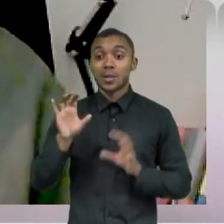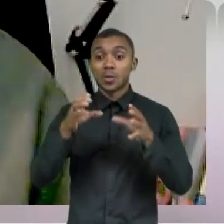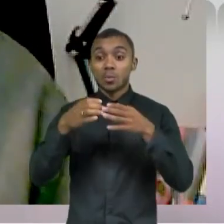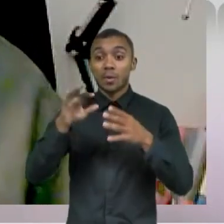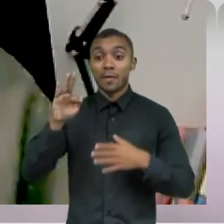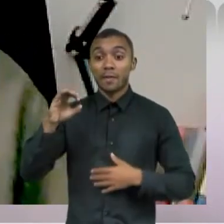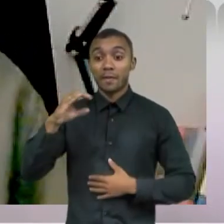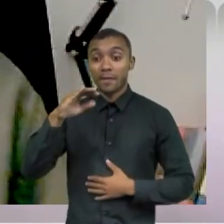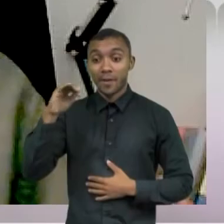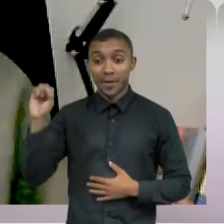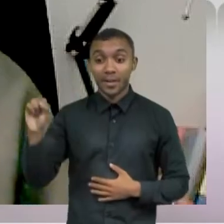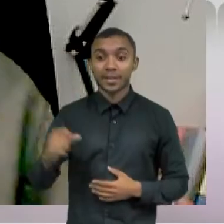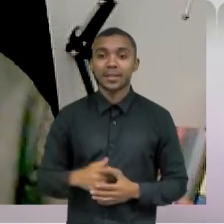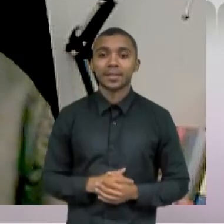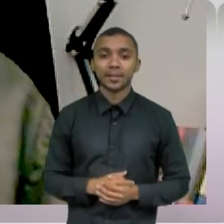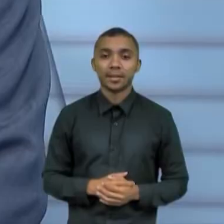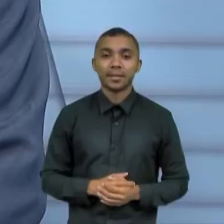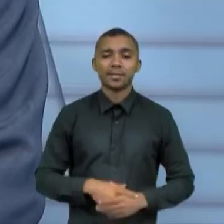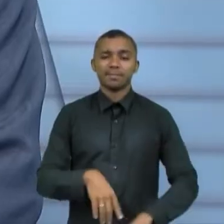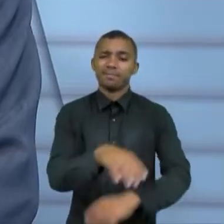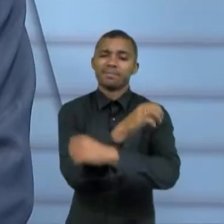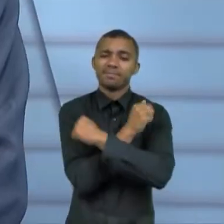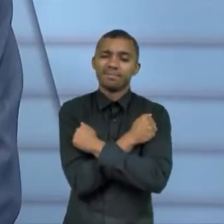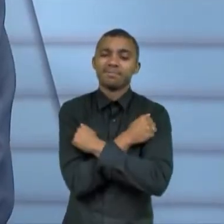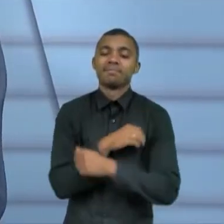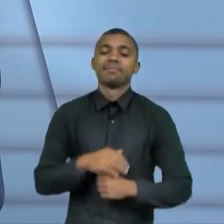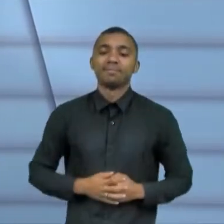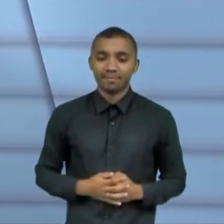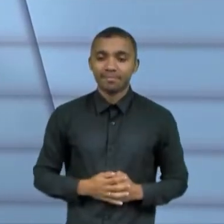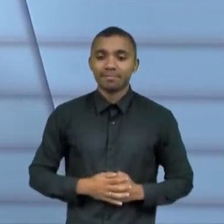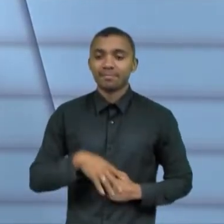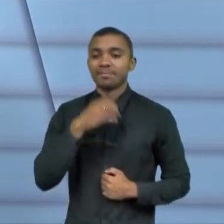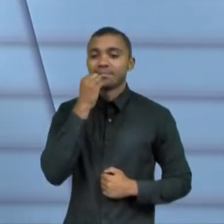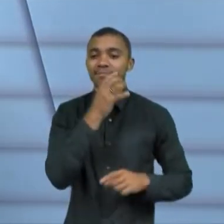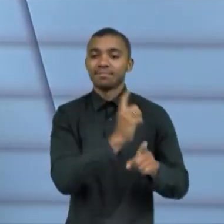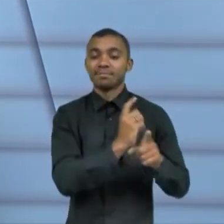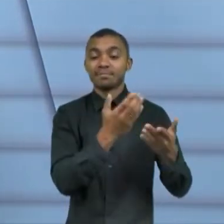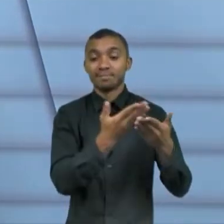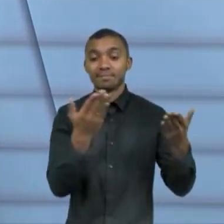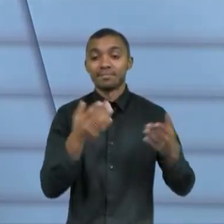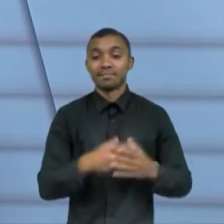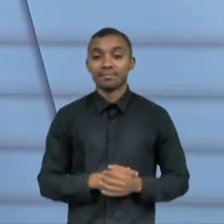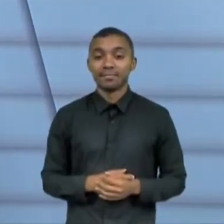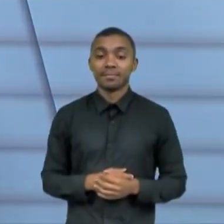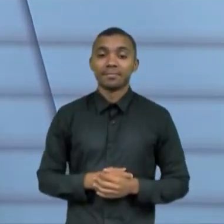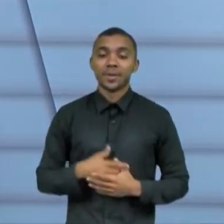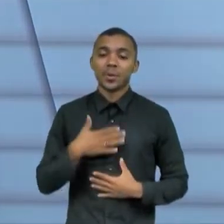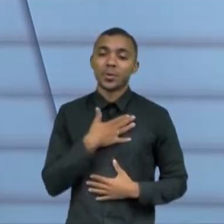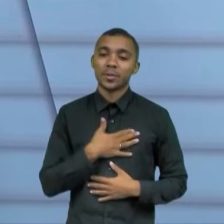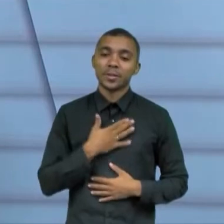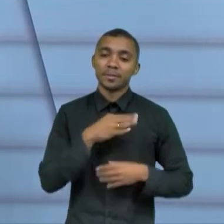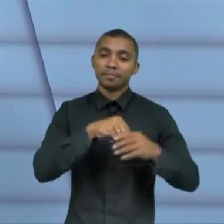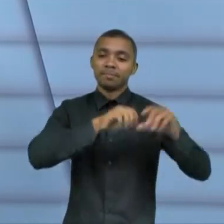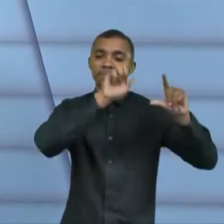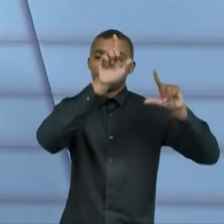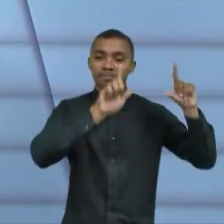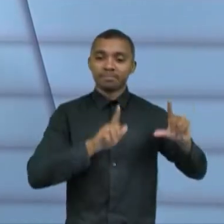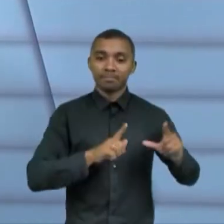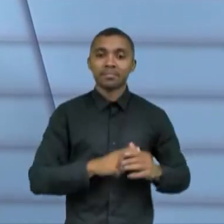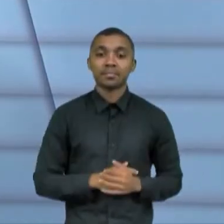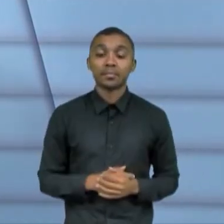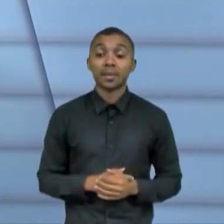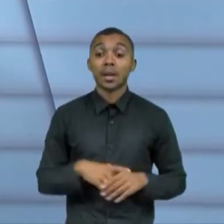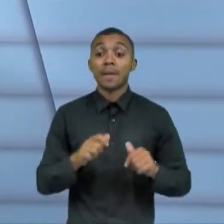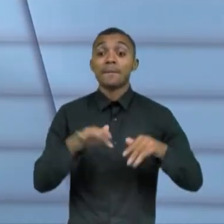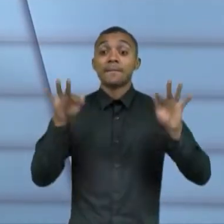focas, né, na Verdade. redação do jornal. Grande abraço, Lira. Um abraço. Muito bom tê-lo hoje. Um privilégio tê-lo aqui no programa Questão de